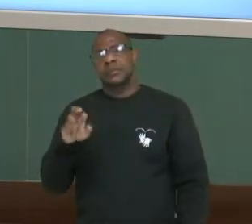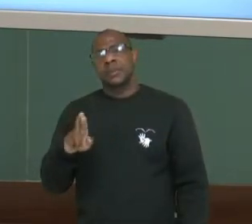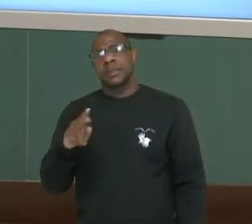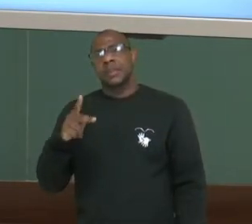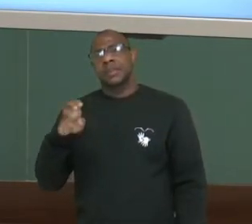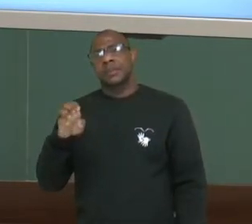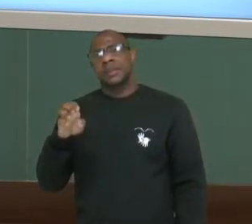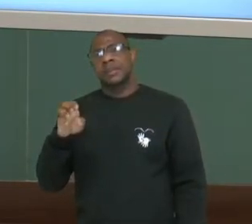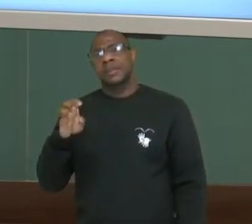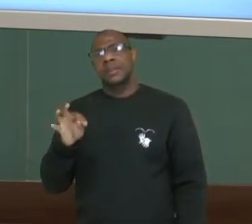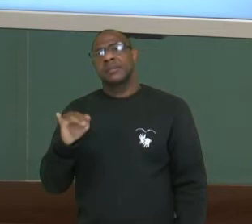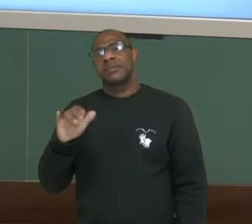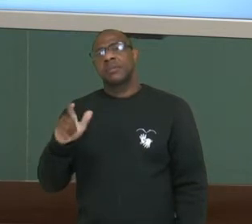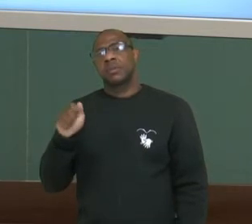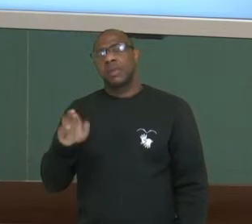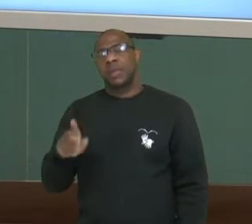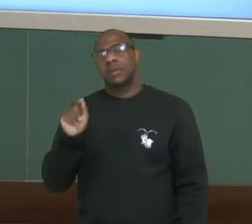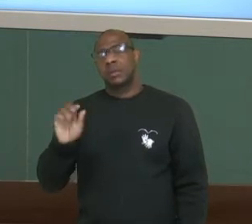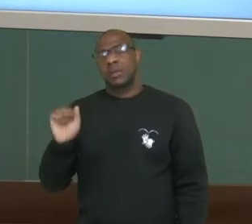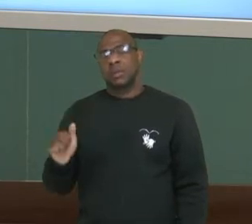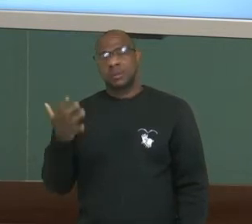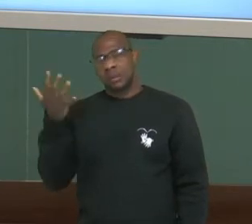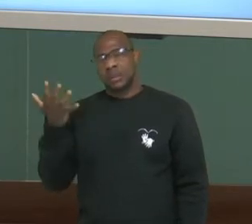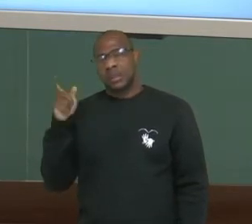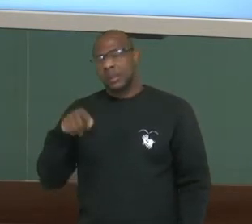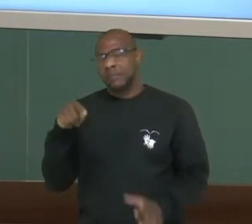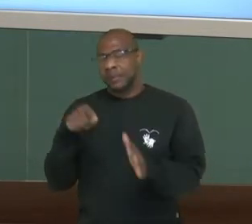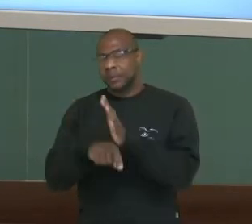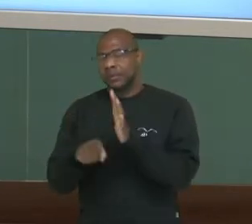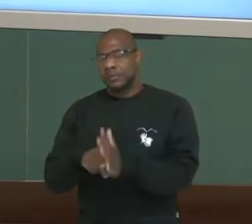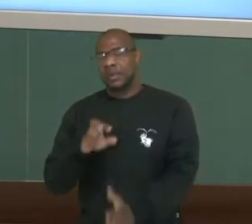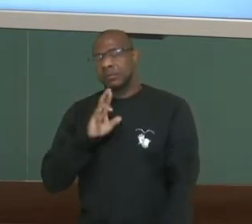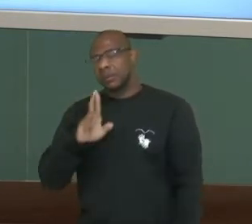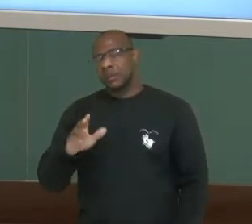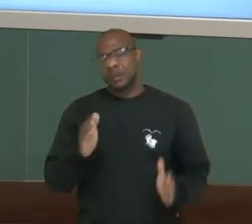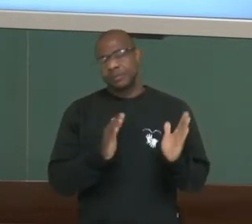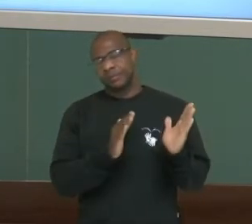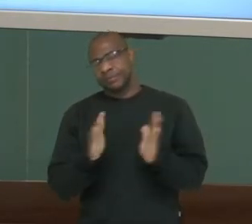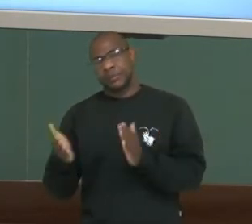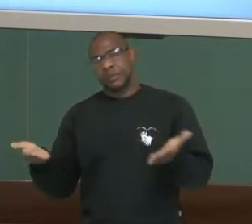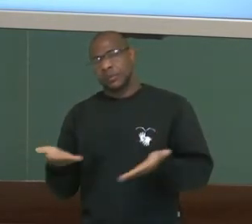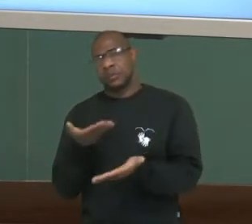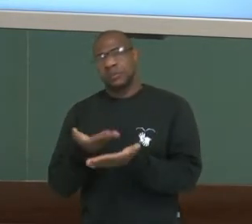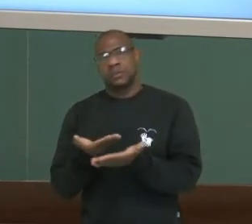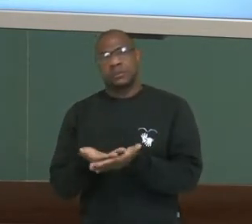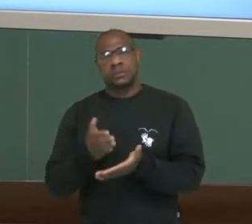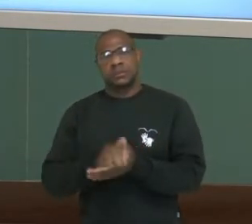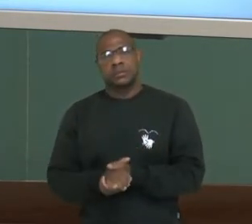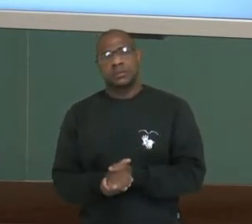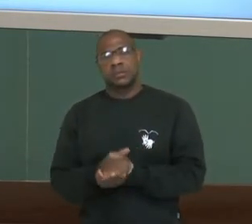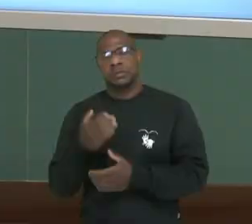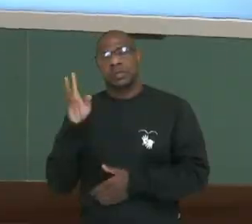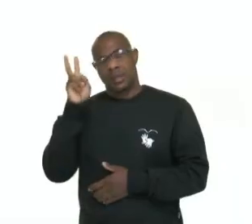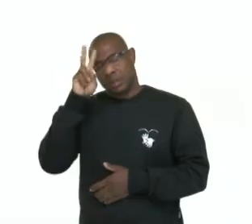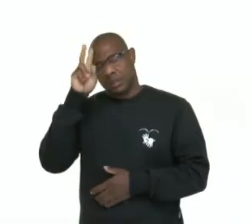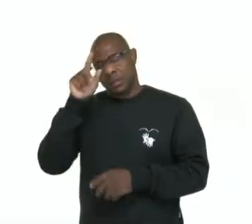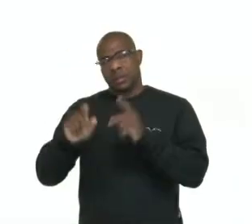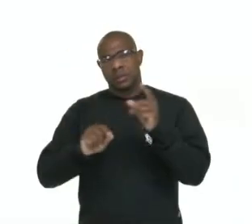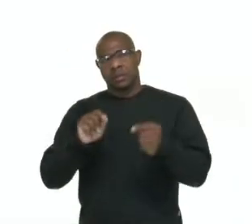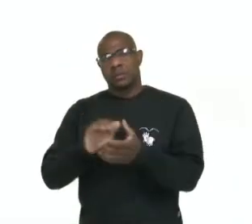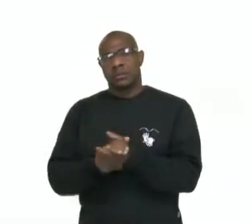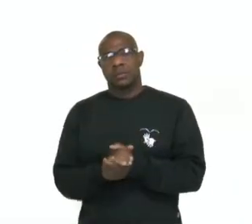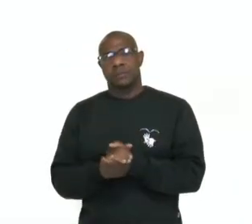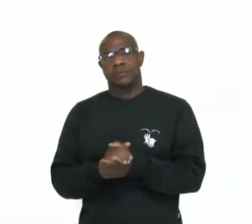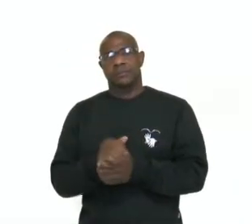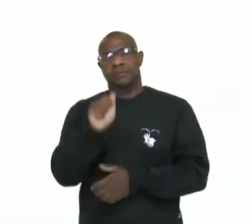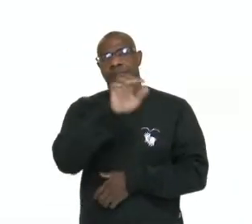tem que acontecer? É exatamente esta pergunta que a gente vai responder no vídeo. Então vamos lá, relembrando, aqui